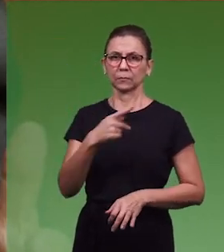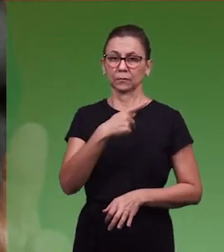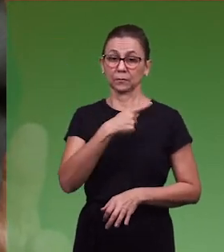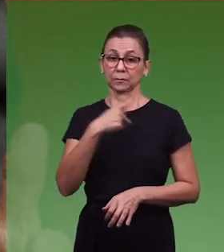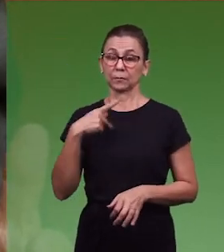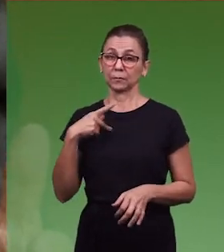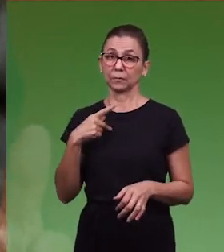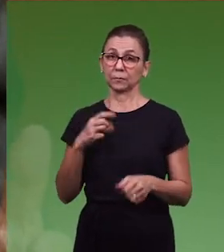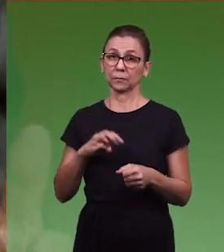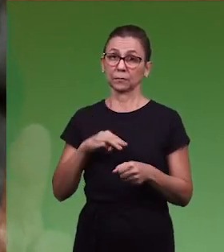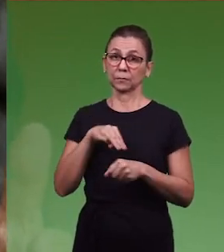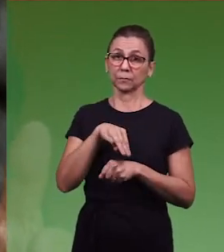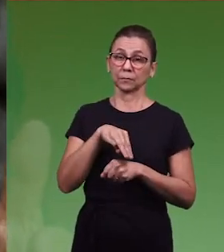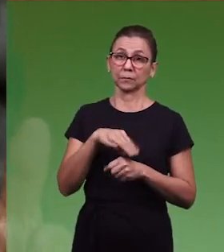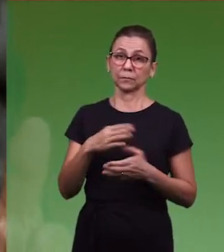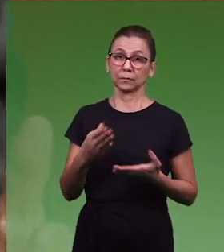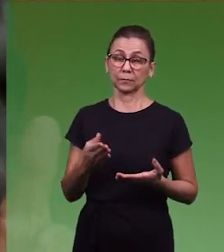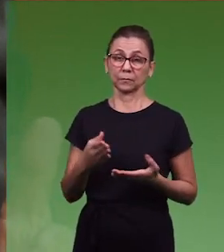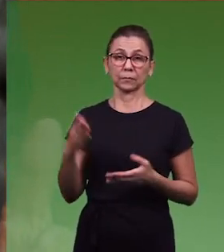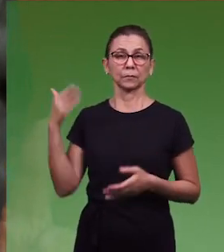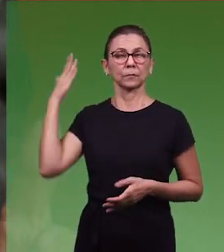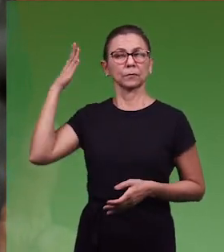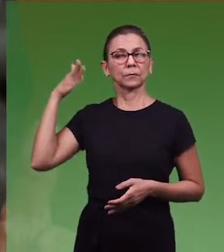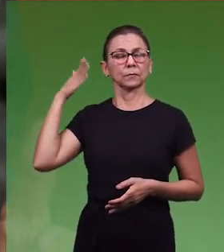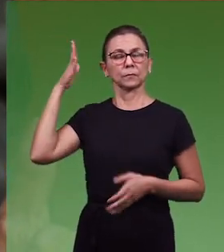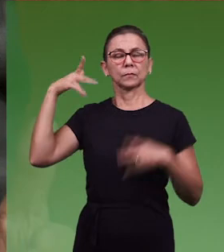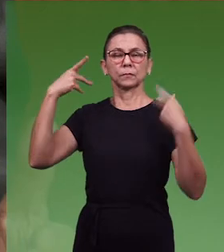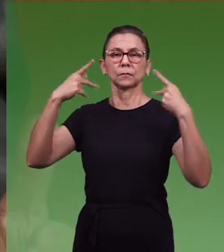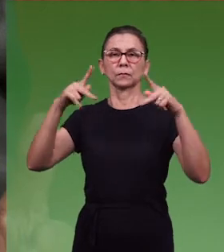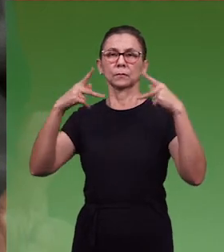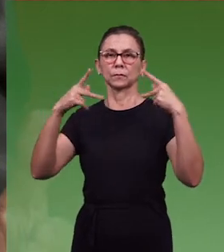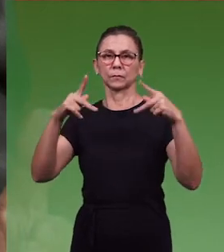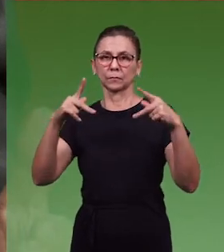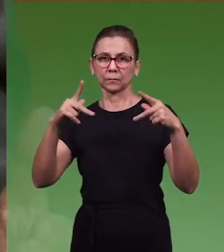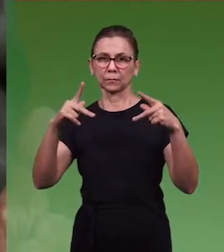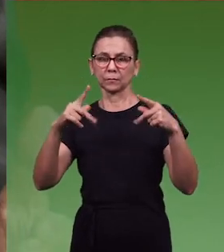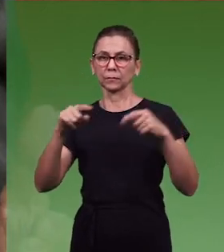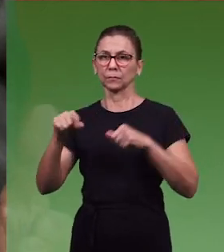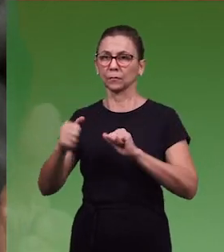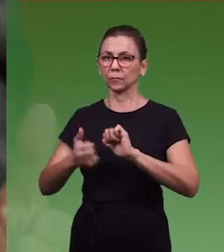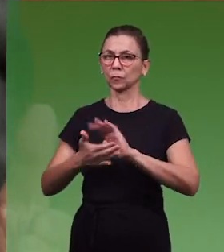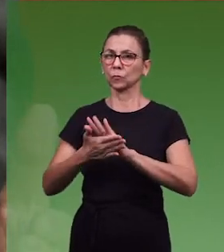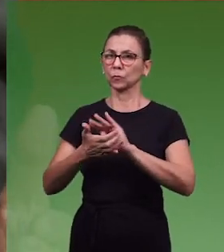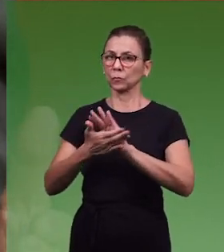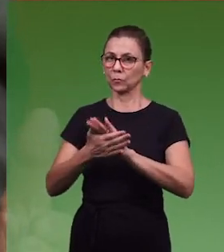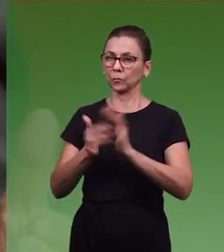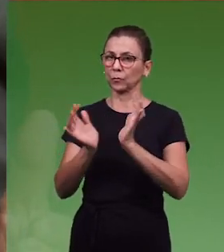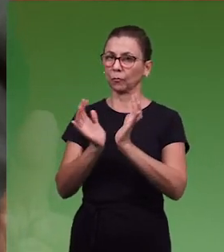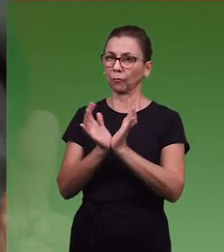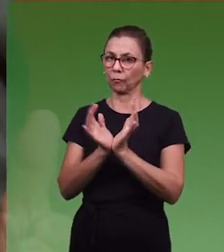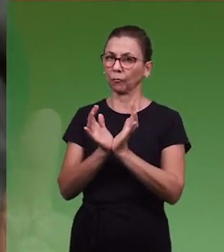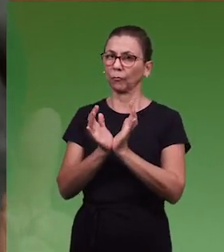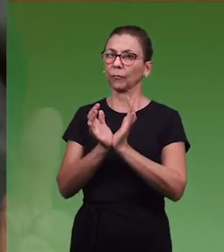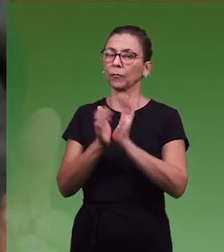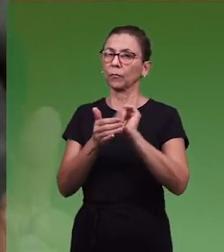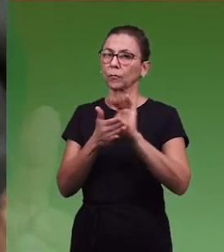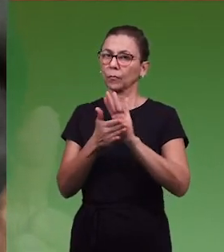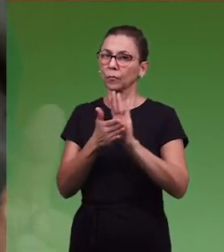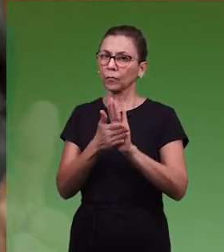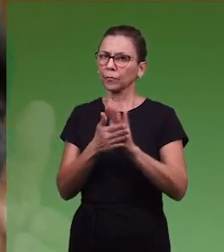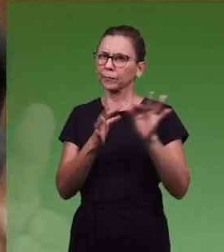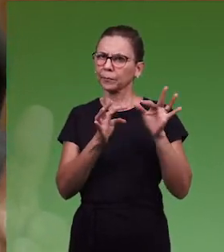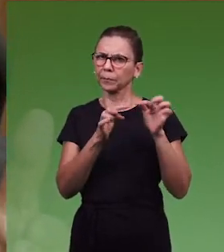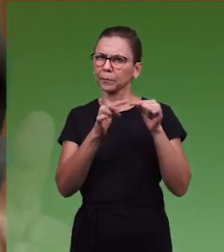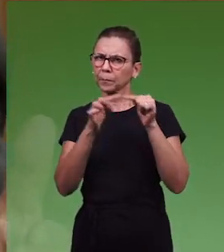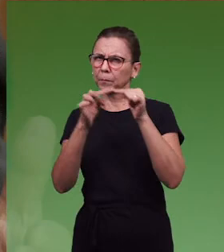para ministrar a palavra, o louvor é ministrado pelos instrumentistas e pelo grupo de louvor. Eles precisam estar afinados